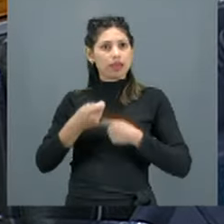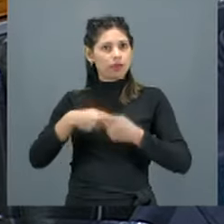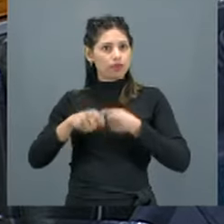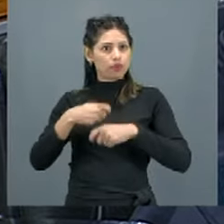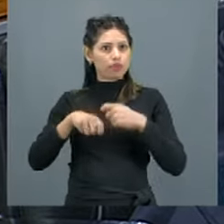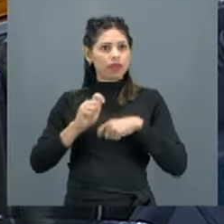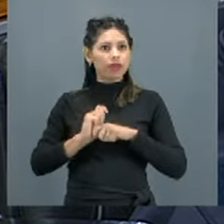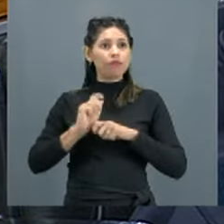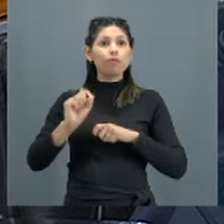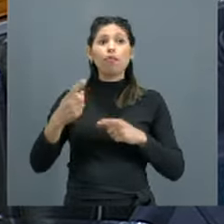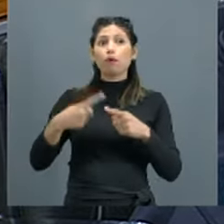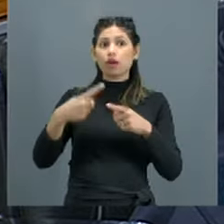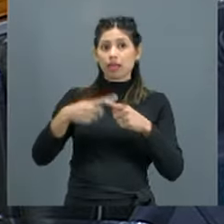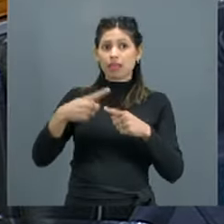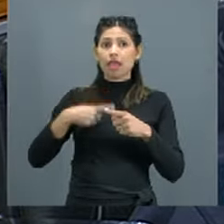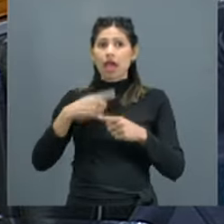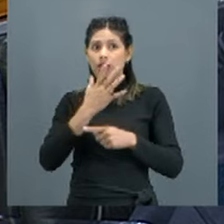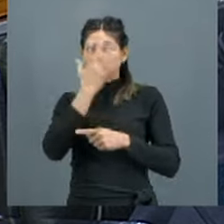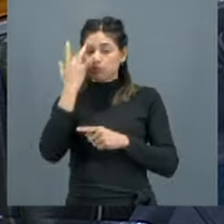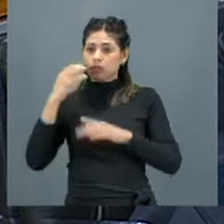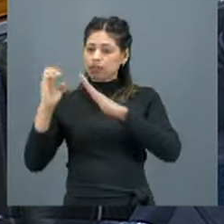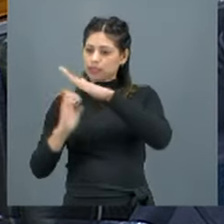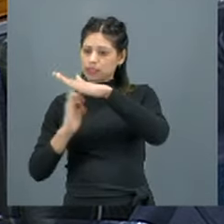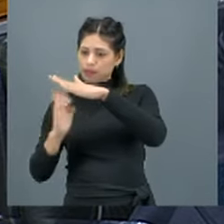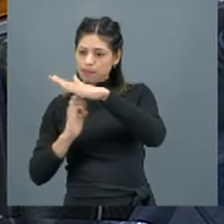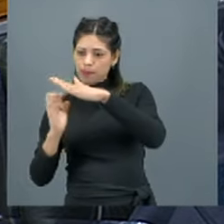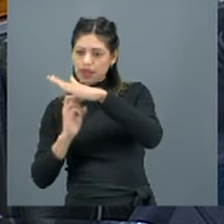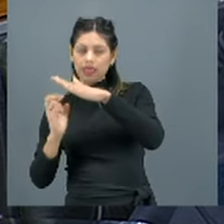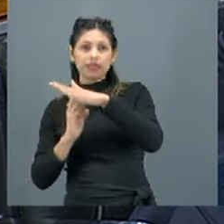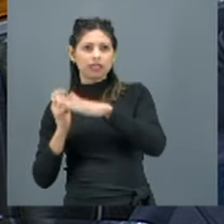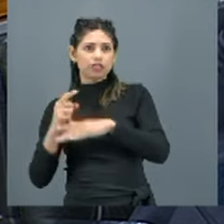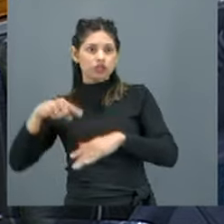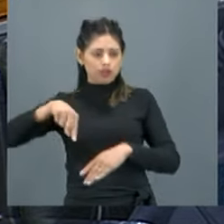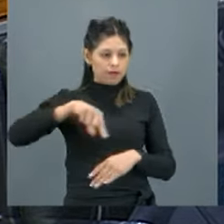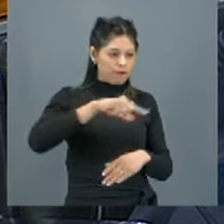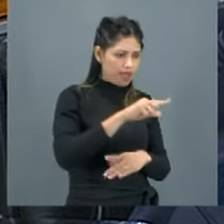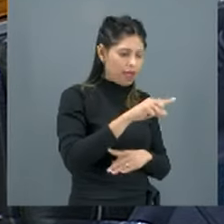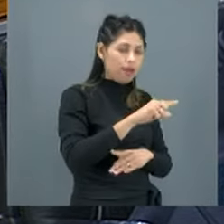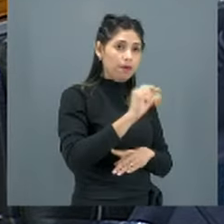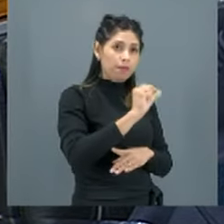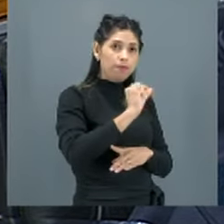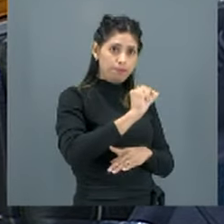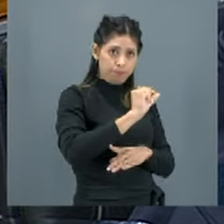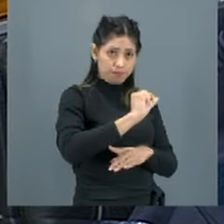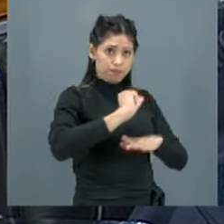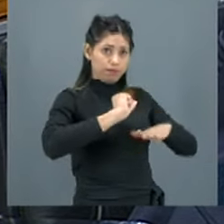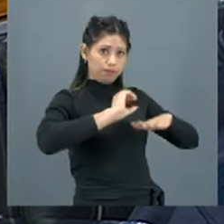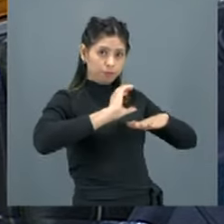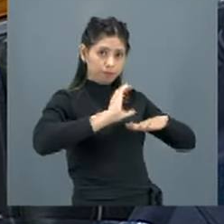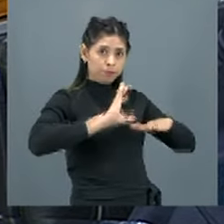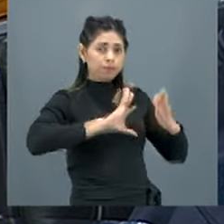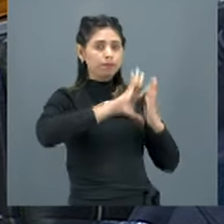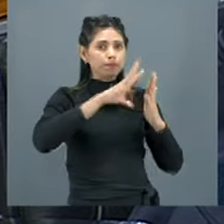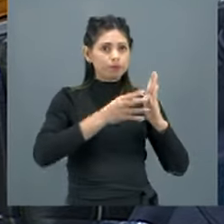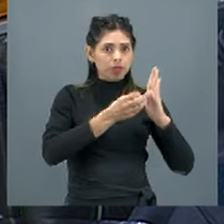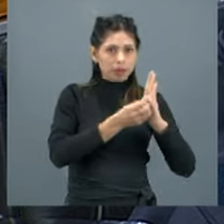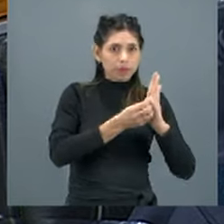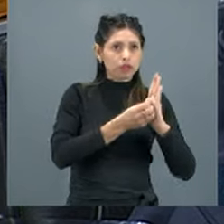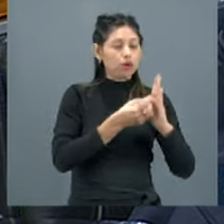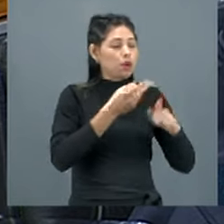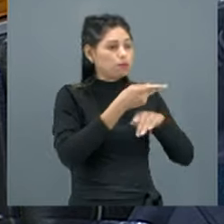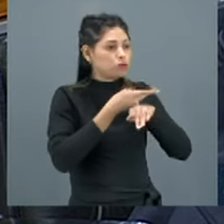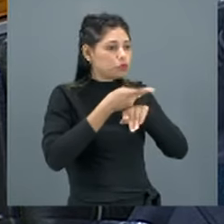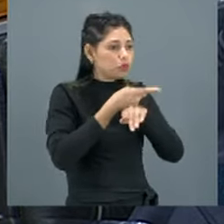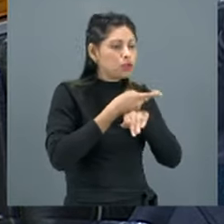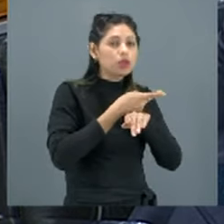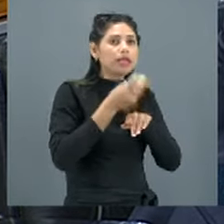vão lá na Amazônia, coletam o produto, pagam 10 centavos, vamos dizer assim, para o coletor do produto e vêm transformar